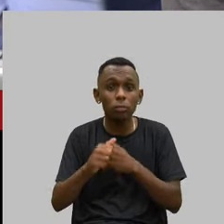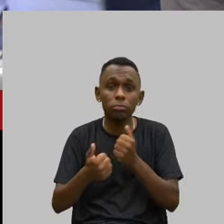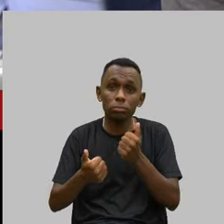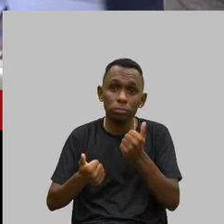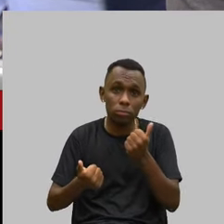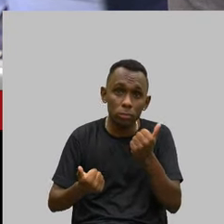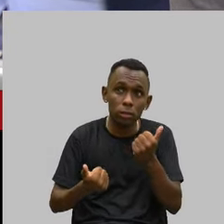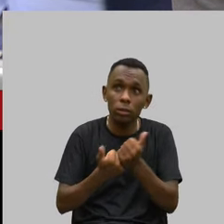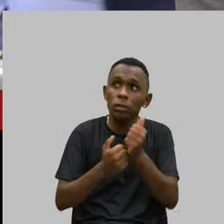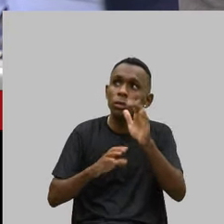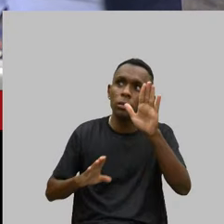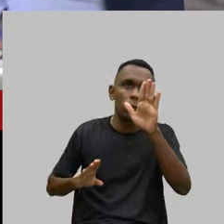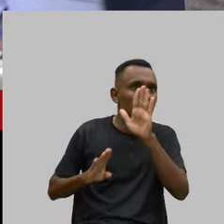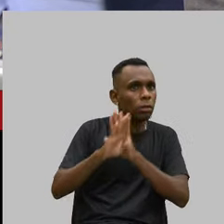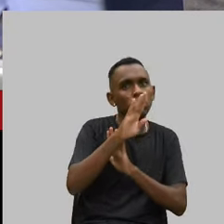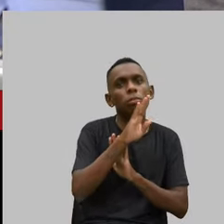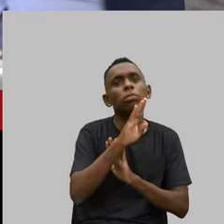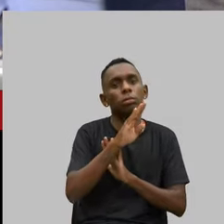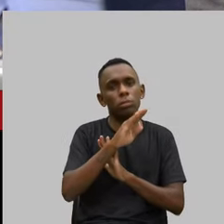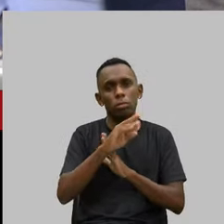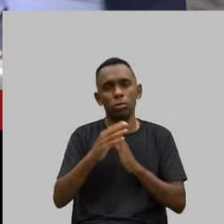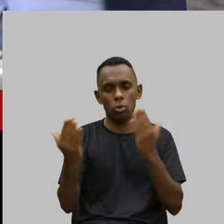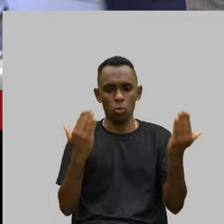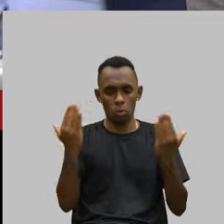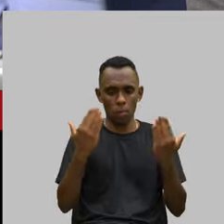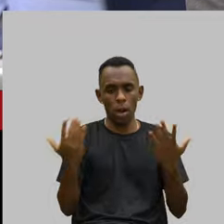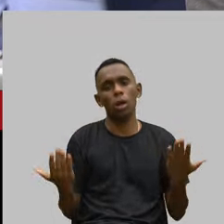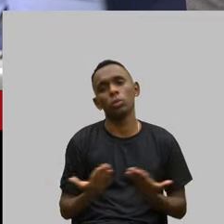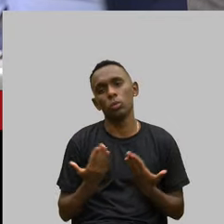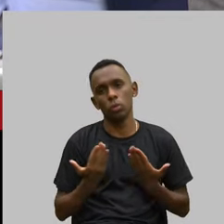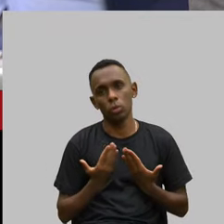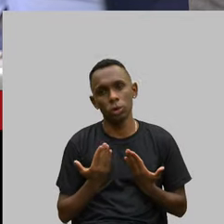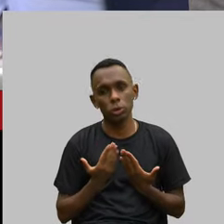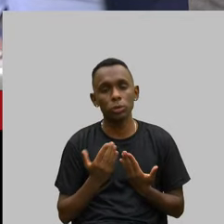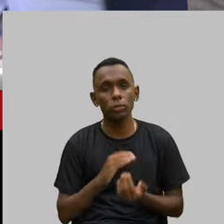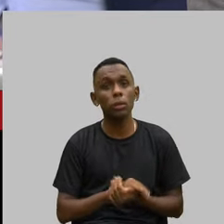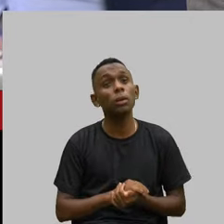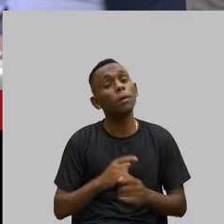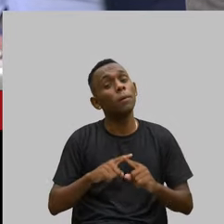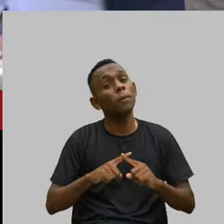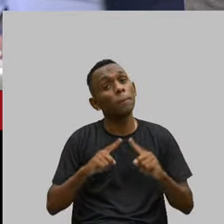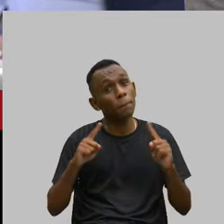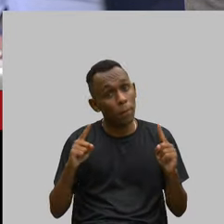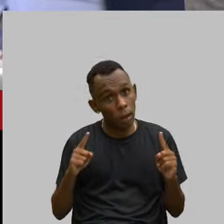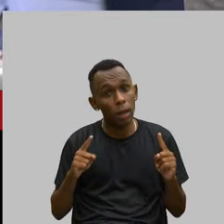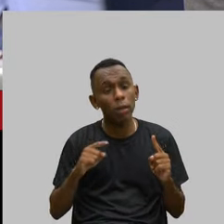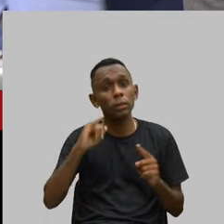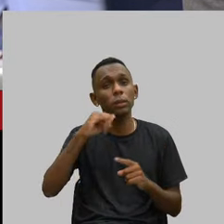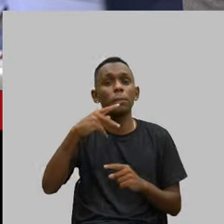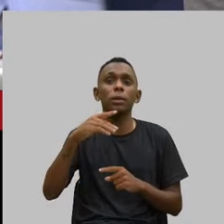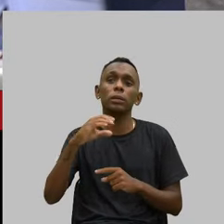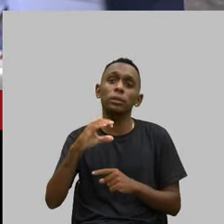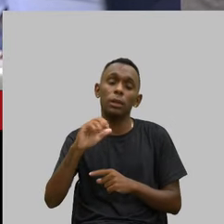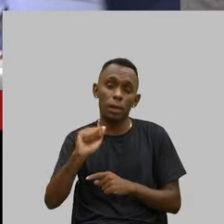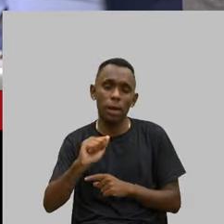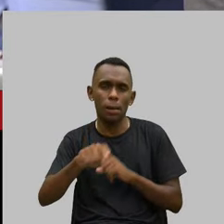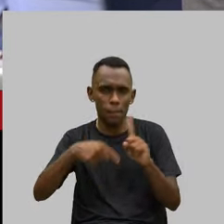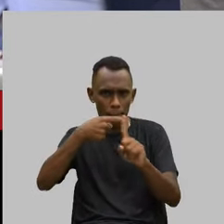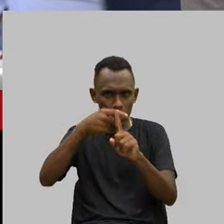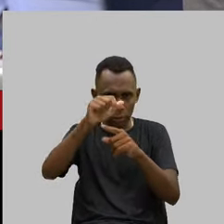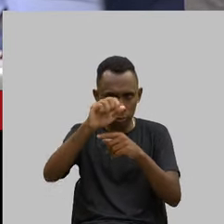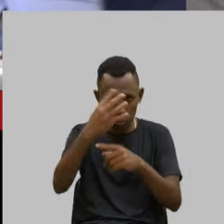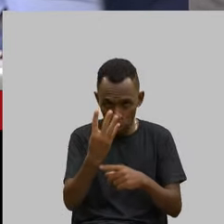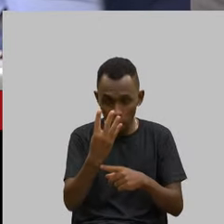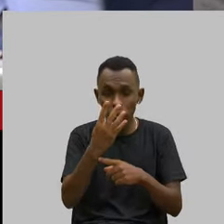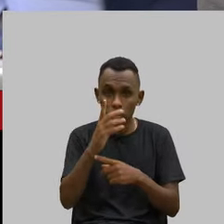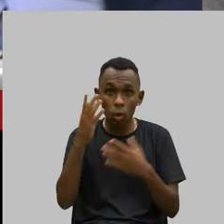estratosféricos perto dos valores que nós temos hoje ainda assim né o IPCA + 4 que é o que nós temos hoje